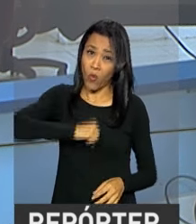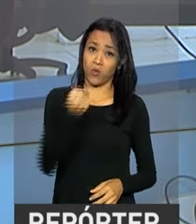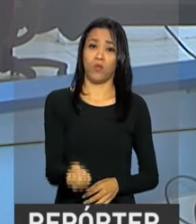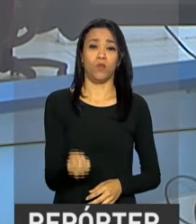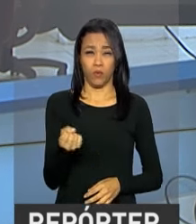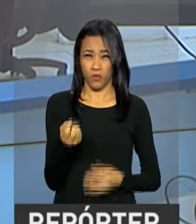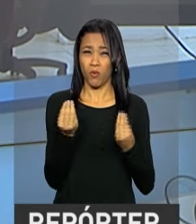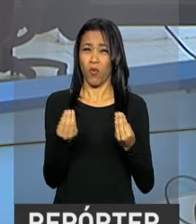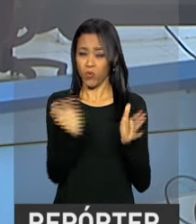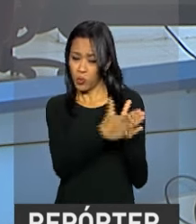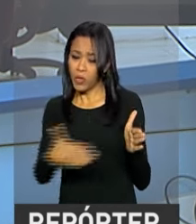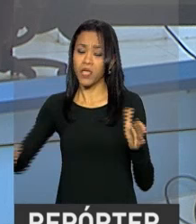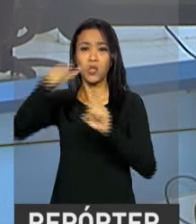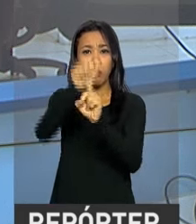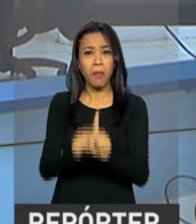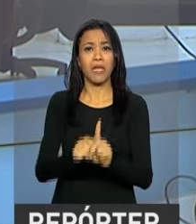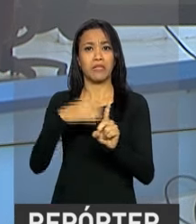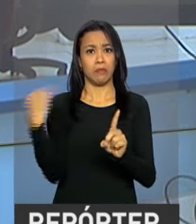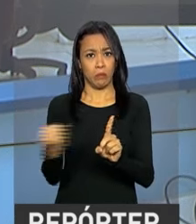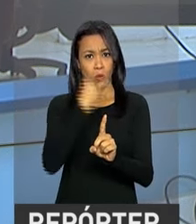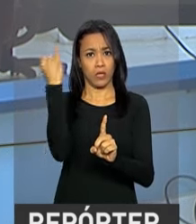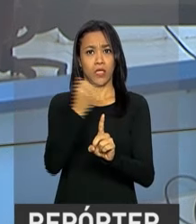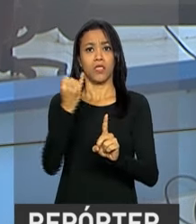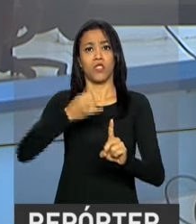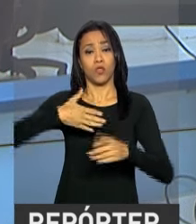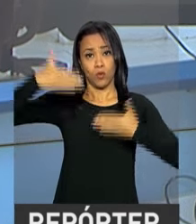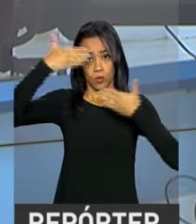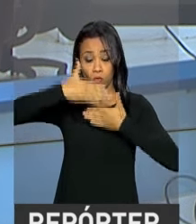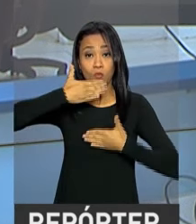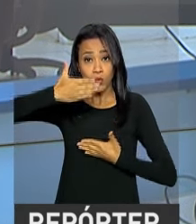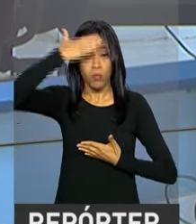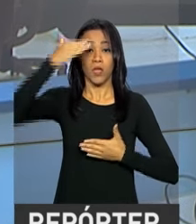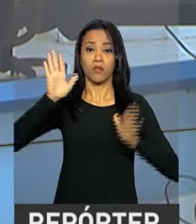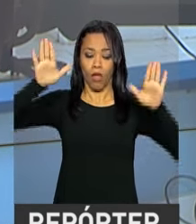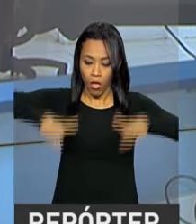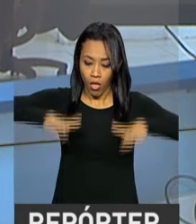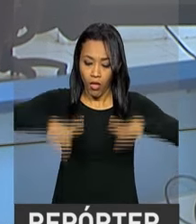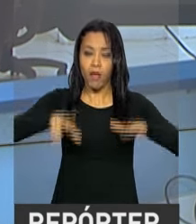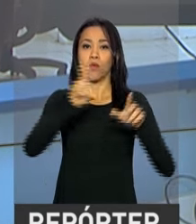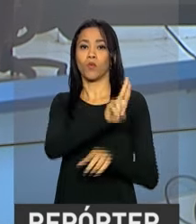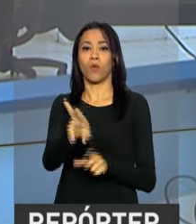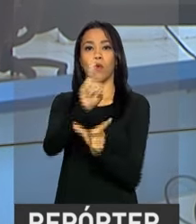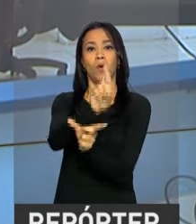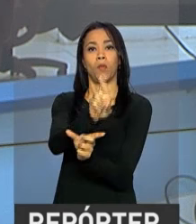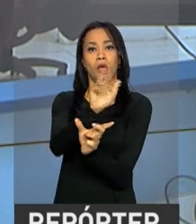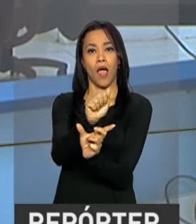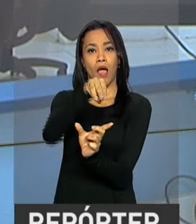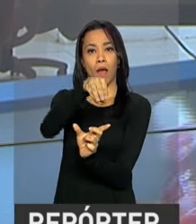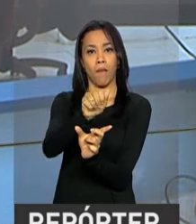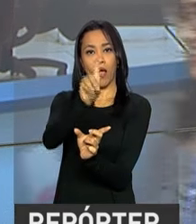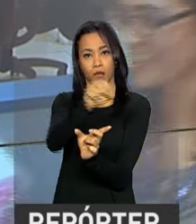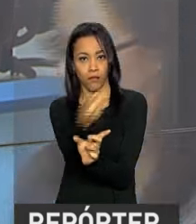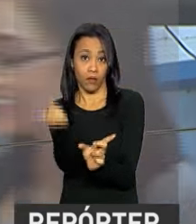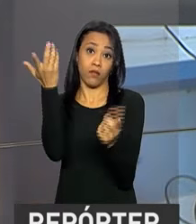por ter sido durante o mês Sagrado do ramadã quando muçulmanos em todo o mundo celebram a paz e a confraternização ainda